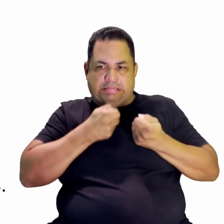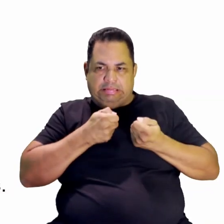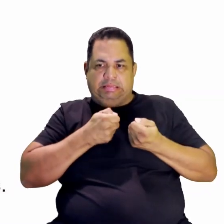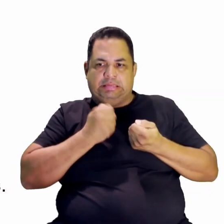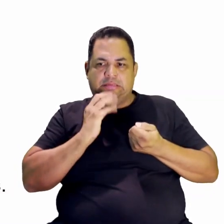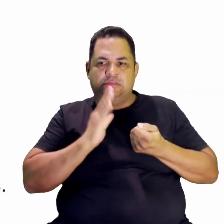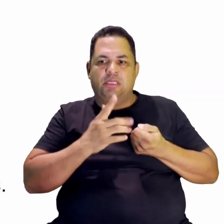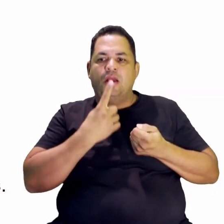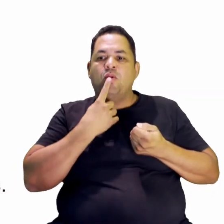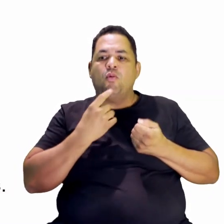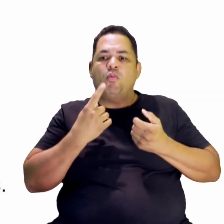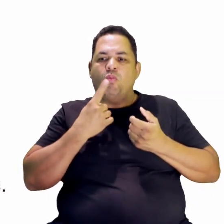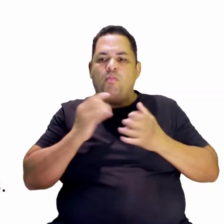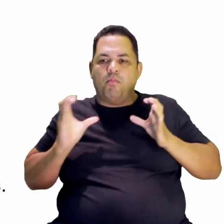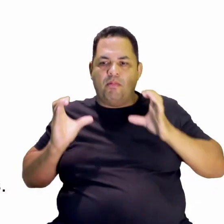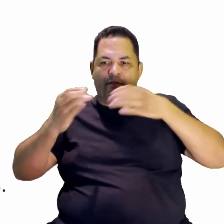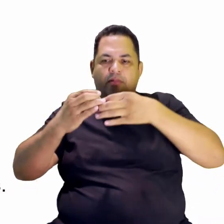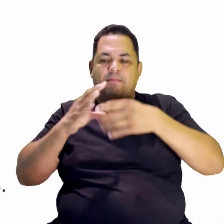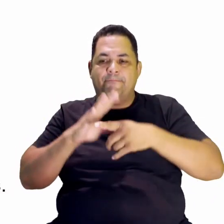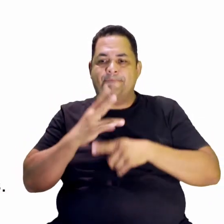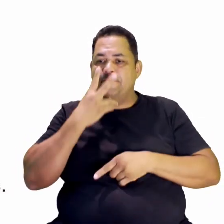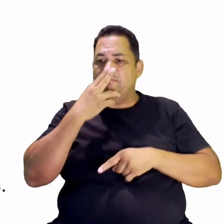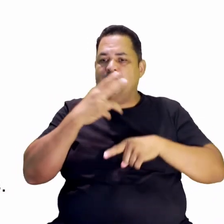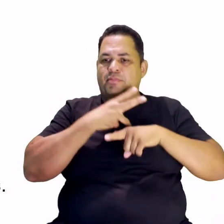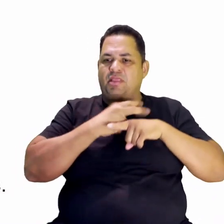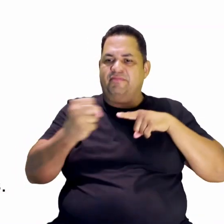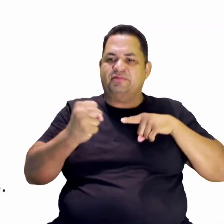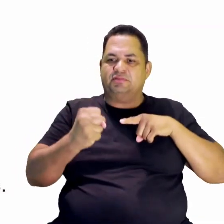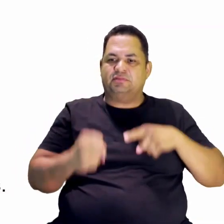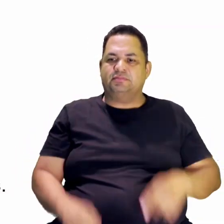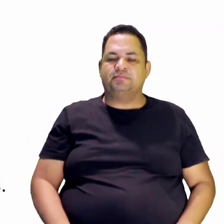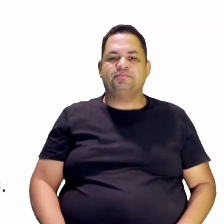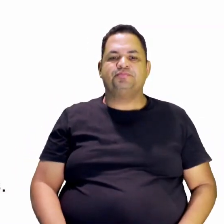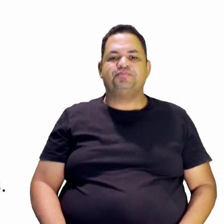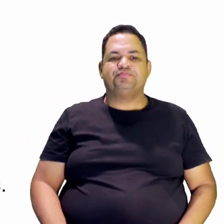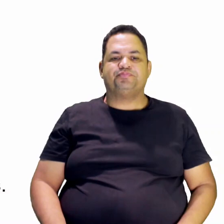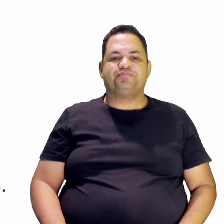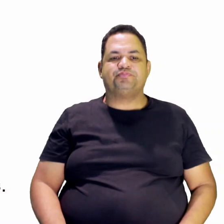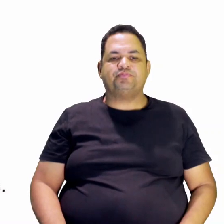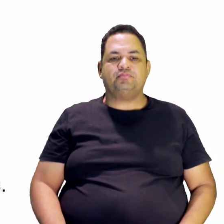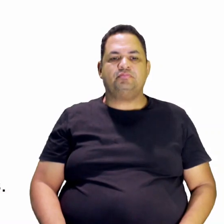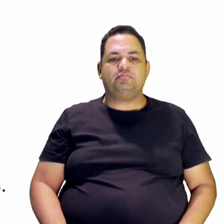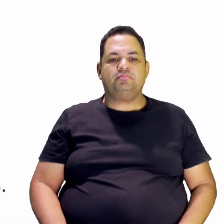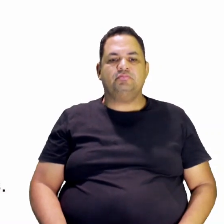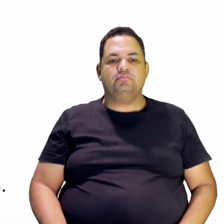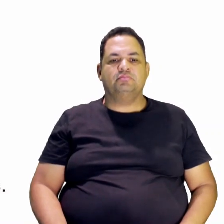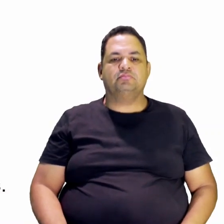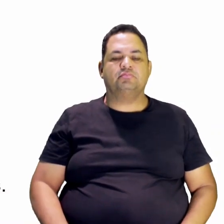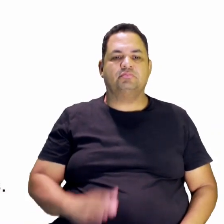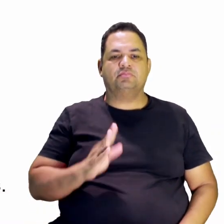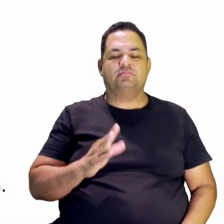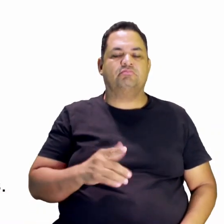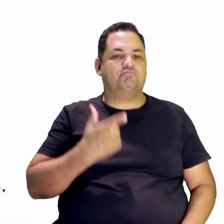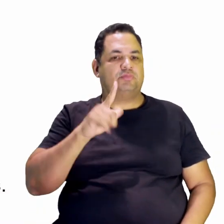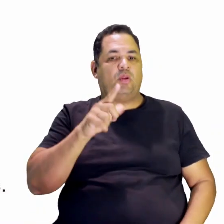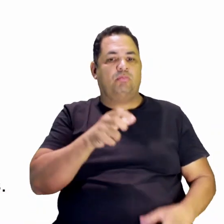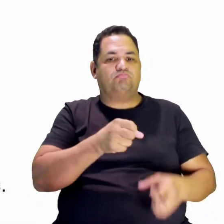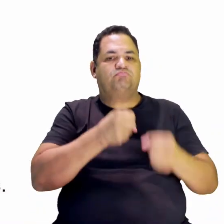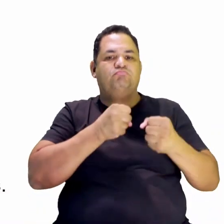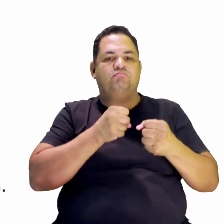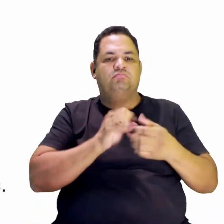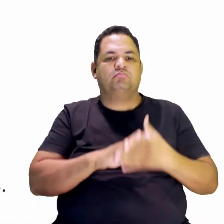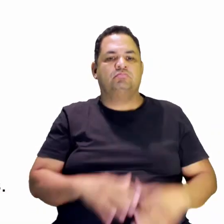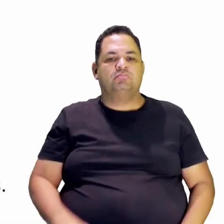já. Então, né, você pode ver aqui a posição aqui dos pés, ó, é como se já não conseguisse mais segurar. E